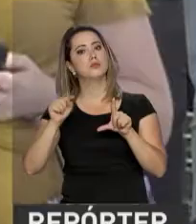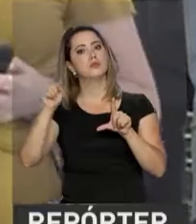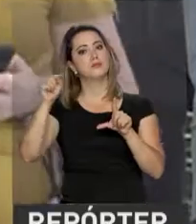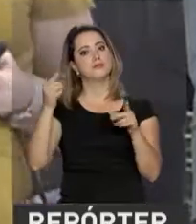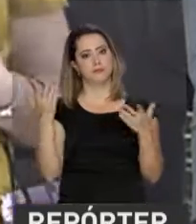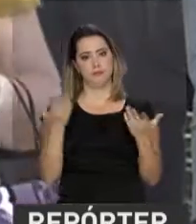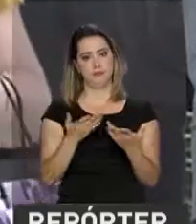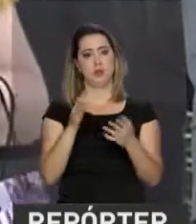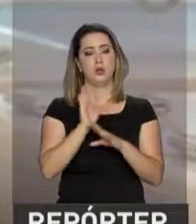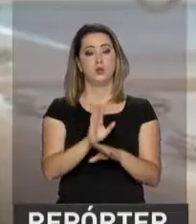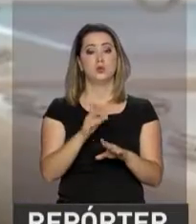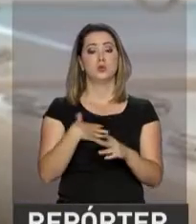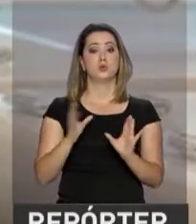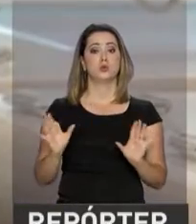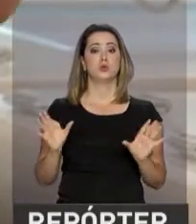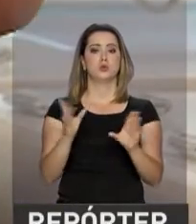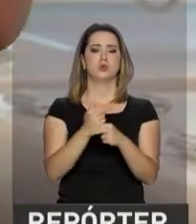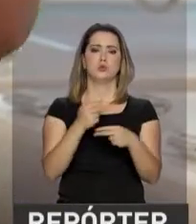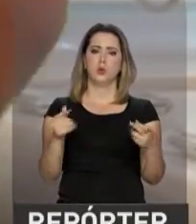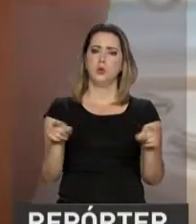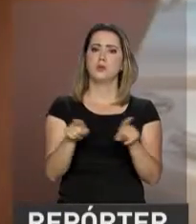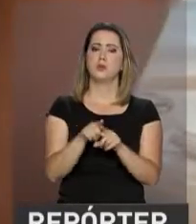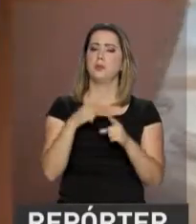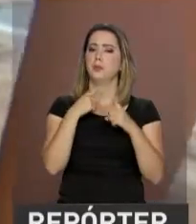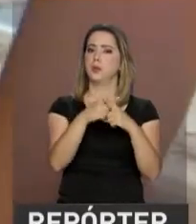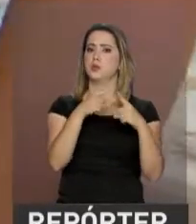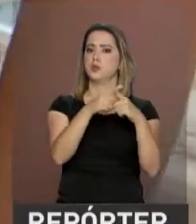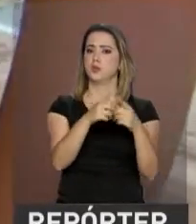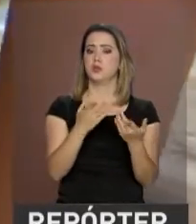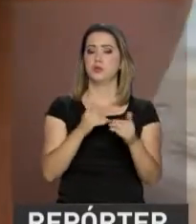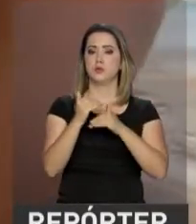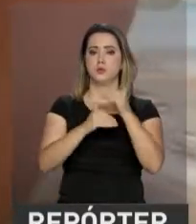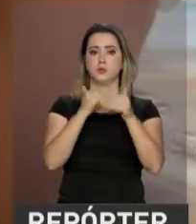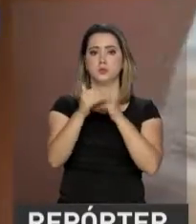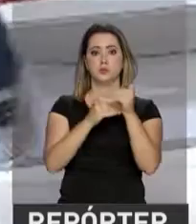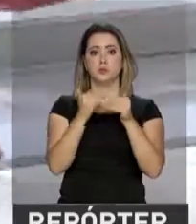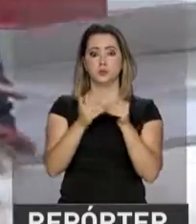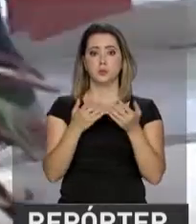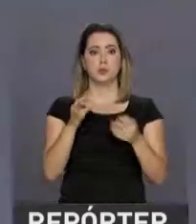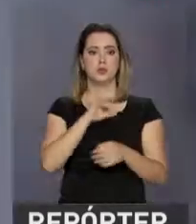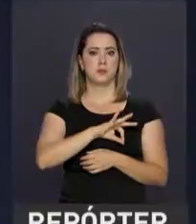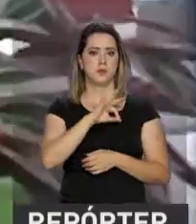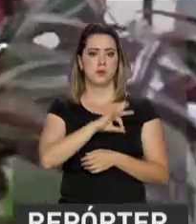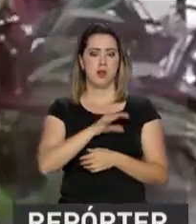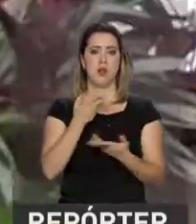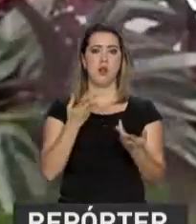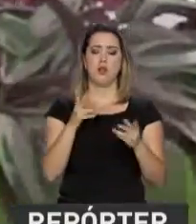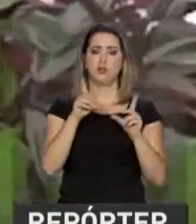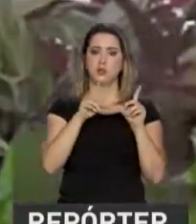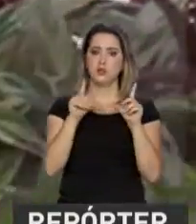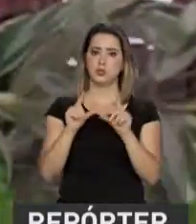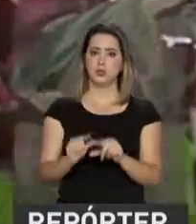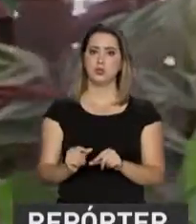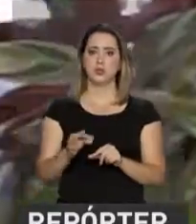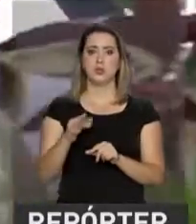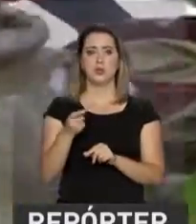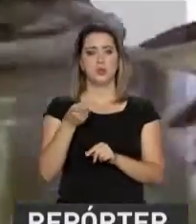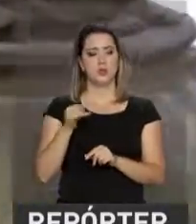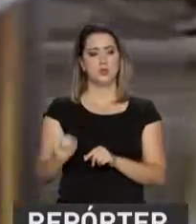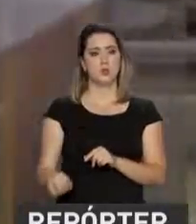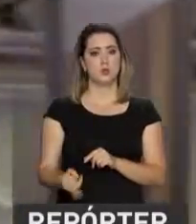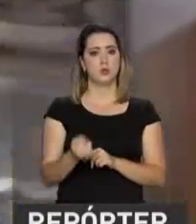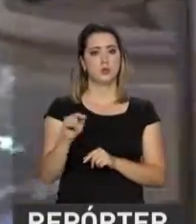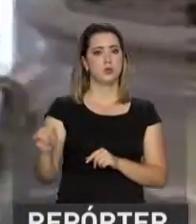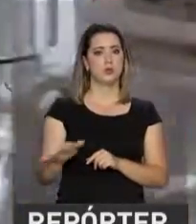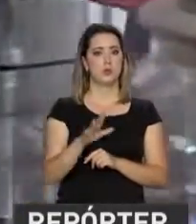foi beneficiado por uma junção de fatores positivos, como o crescimento da massa salarial real, a queda da taxa básica de juros,